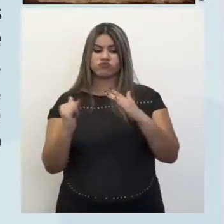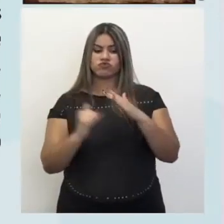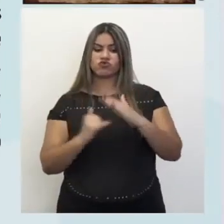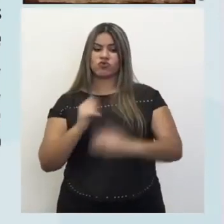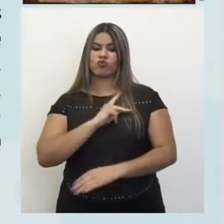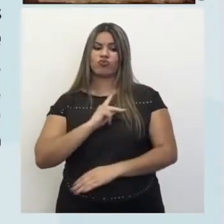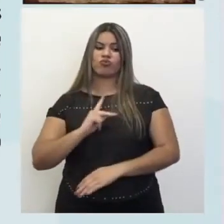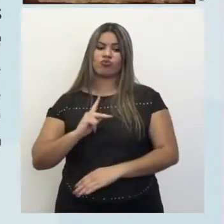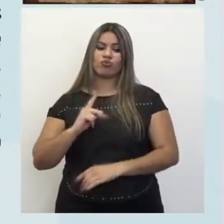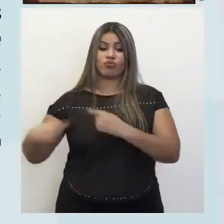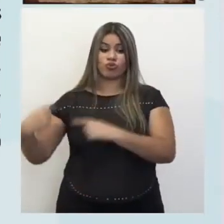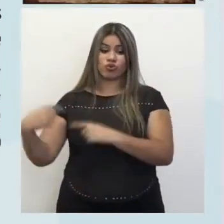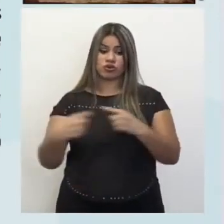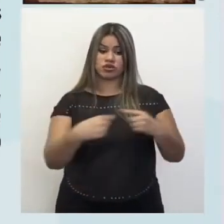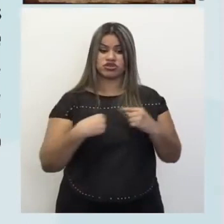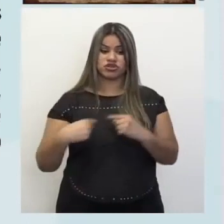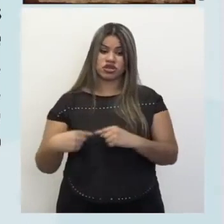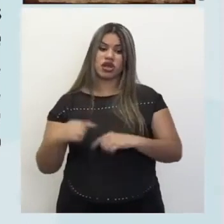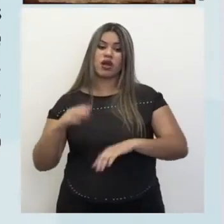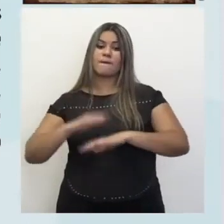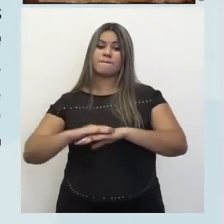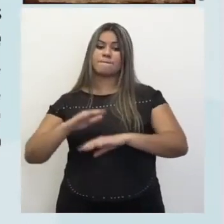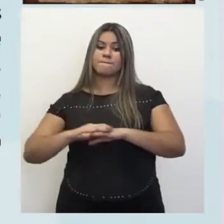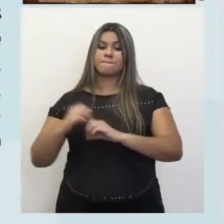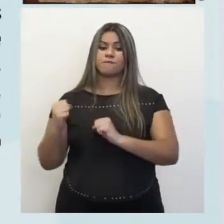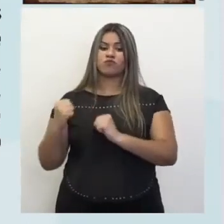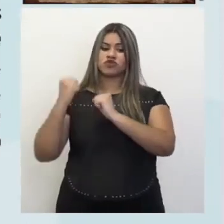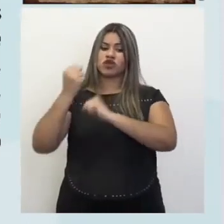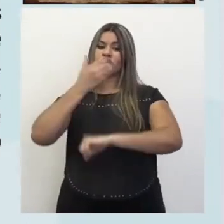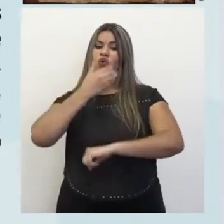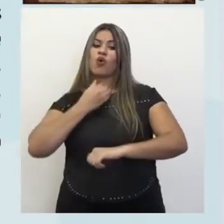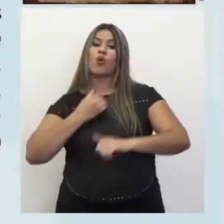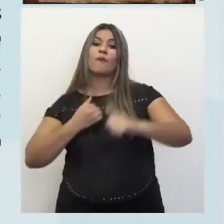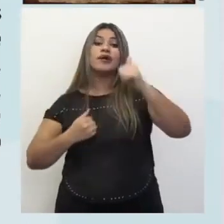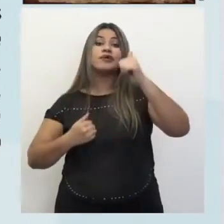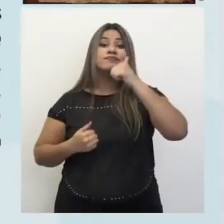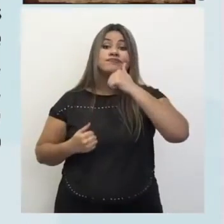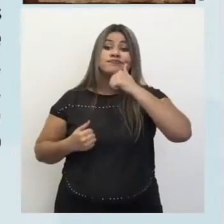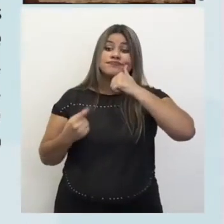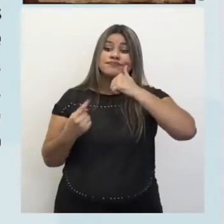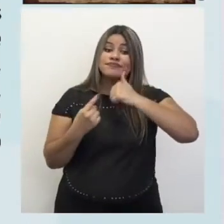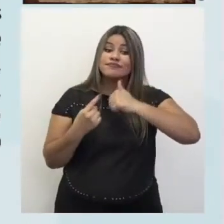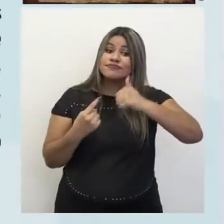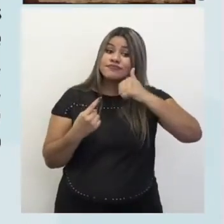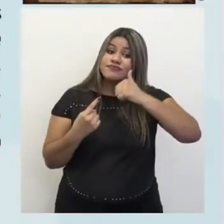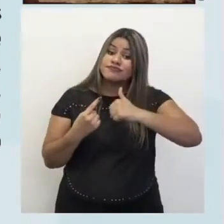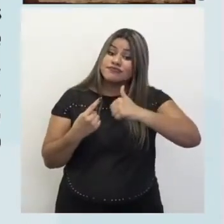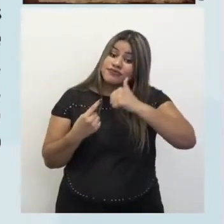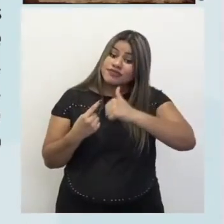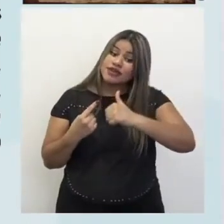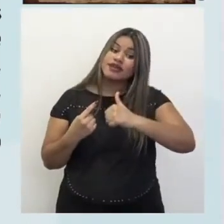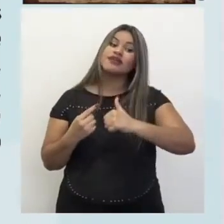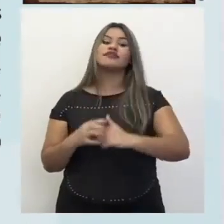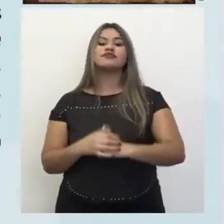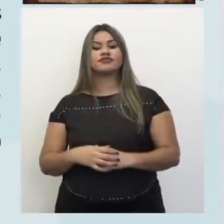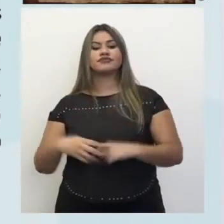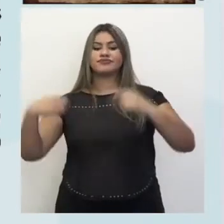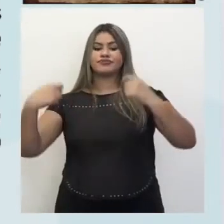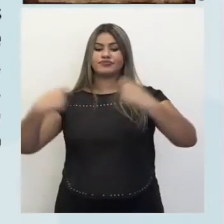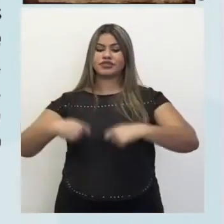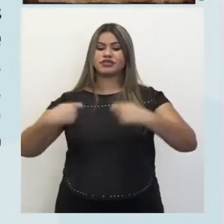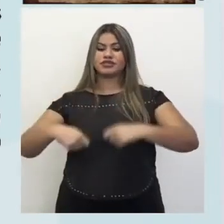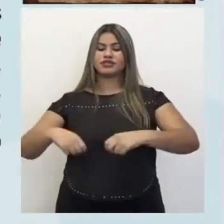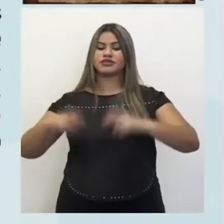instituição política, os atos de poder de homens e de mulheres devem ser inteiramente